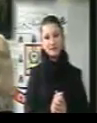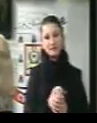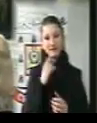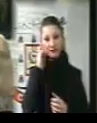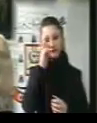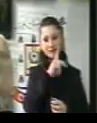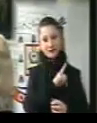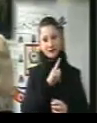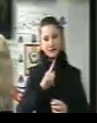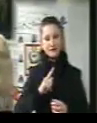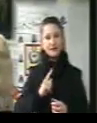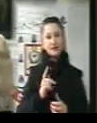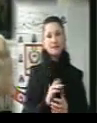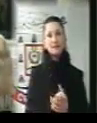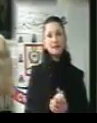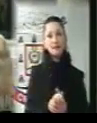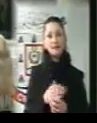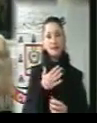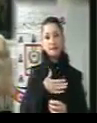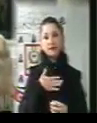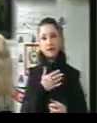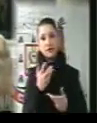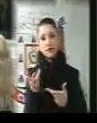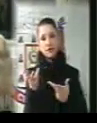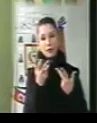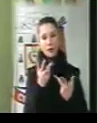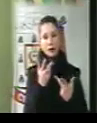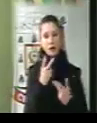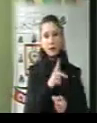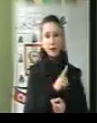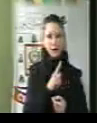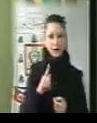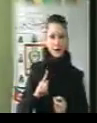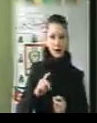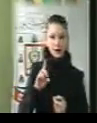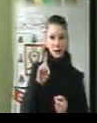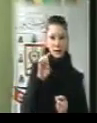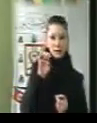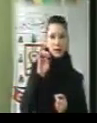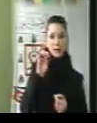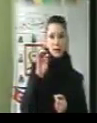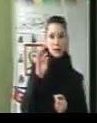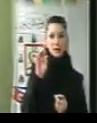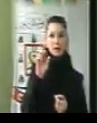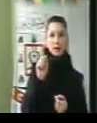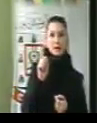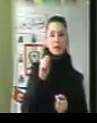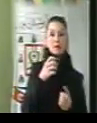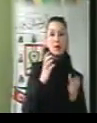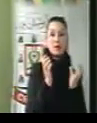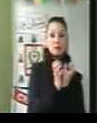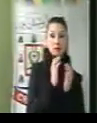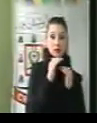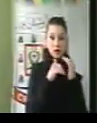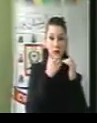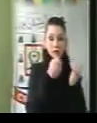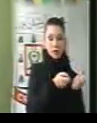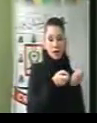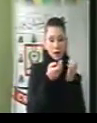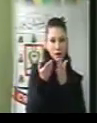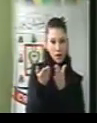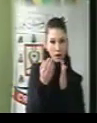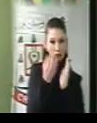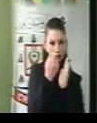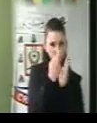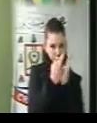Senhor presidente, com sua permissão, gostaria de convidar o presidente do DENIFO para que a comissão de obras entregue o relatório que foi feito da via